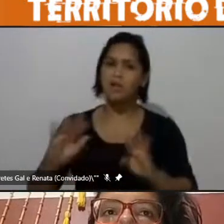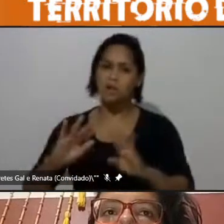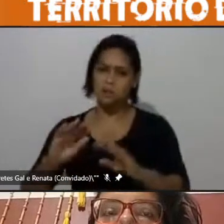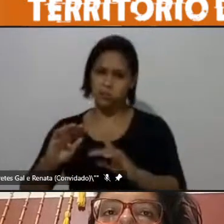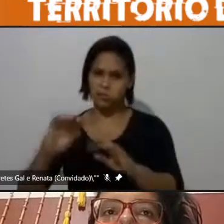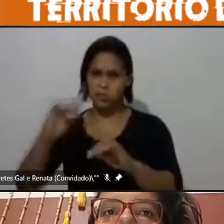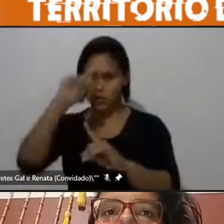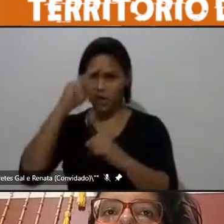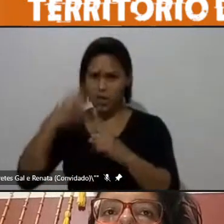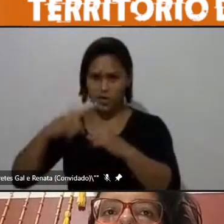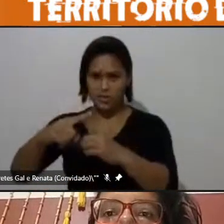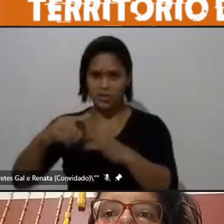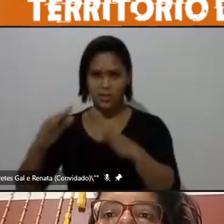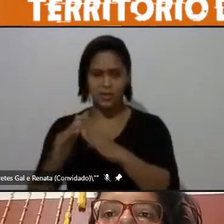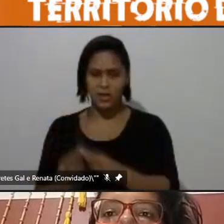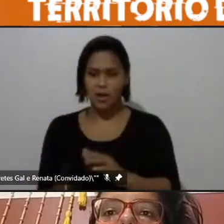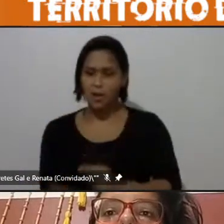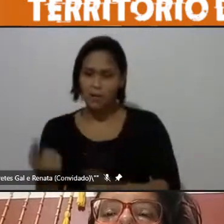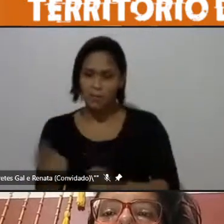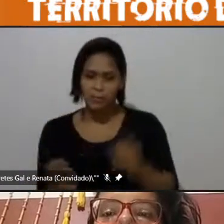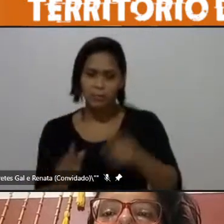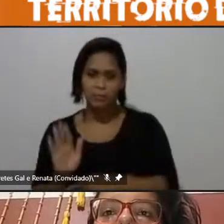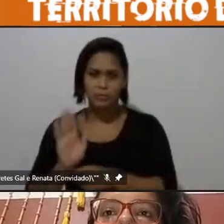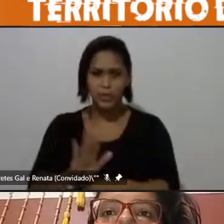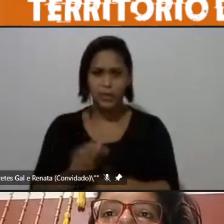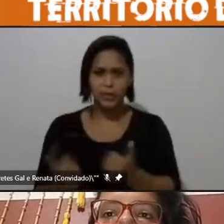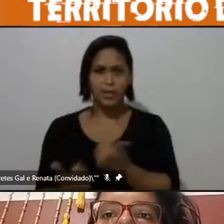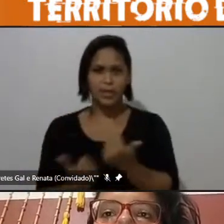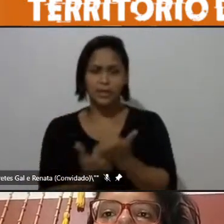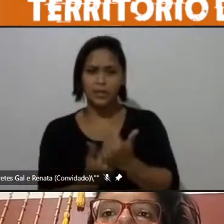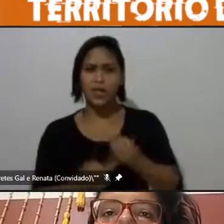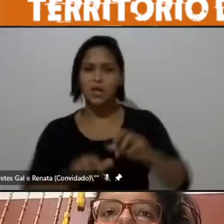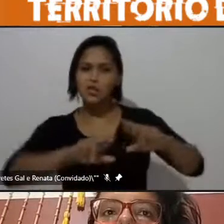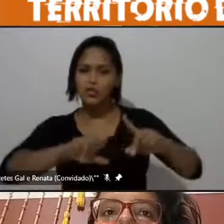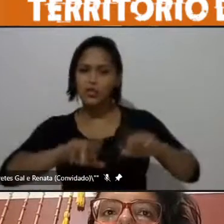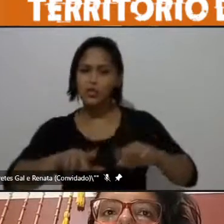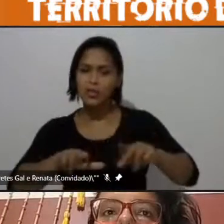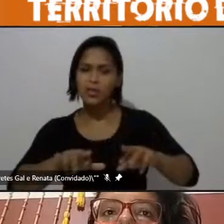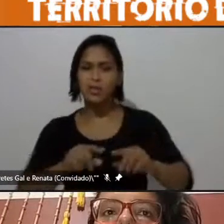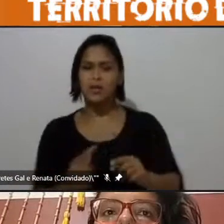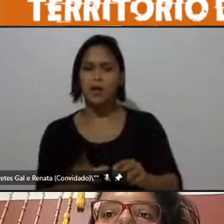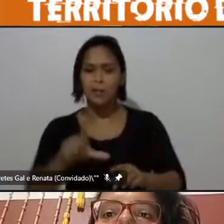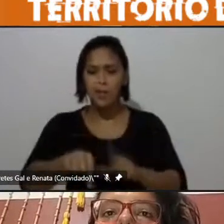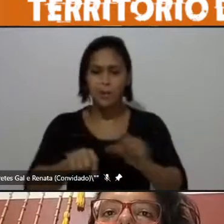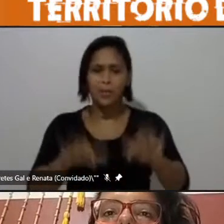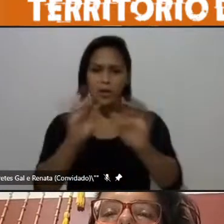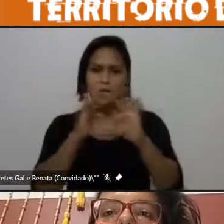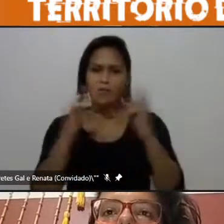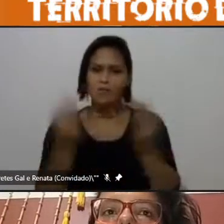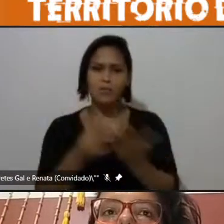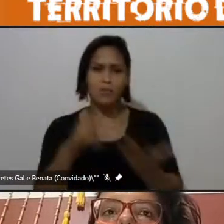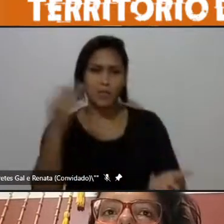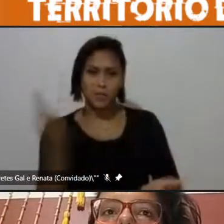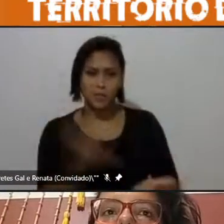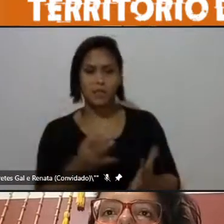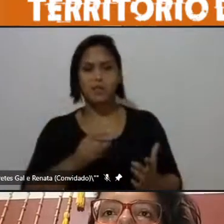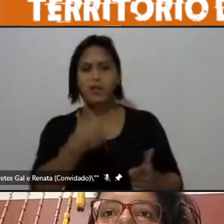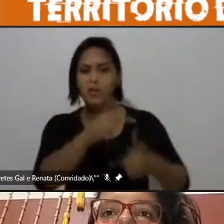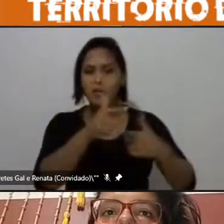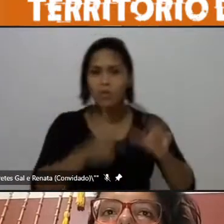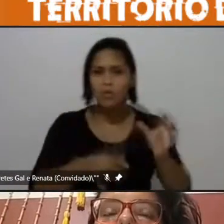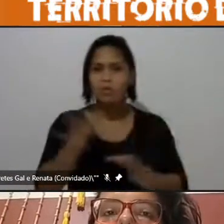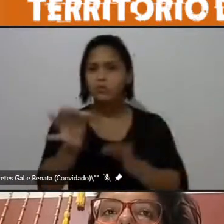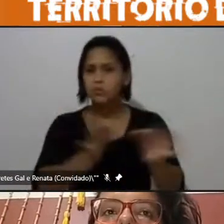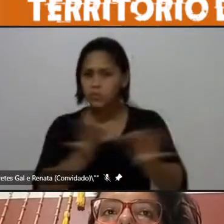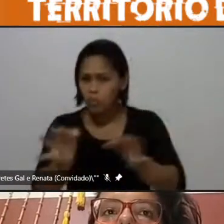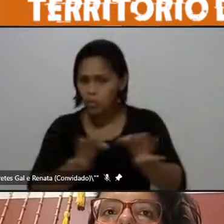mas individualmente, né? Então, acho que isso fala muito, né, sobre essa questão. E também todo o outro controle, né? E essas questões,